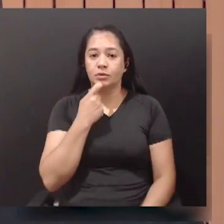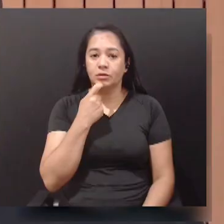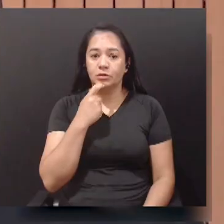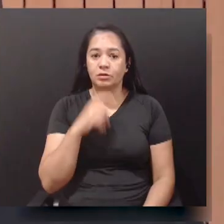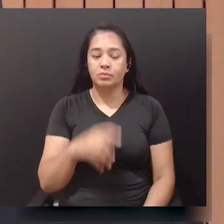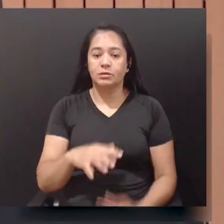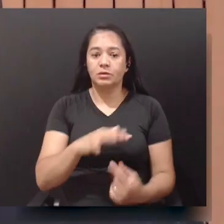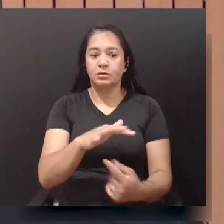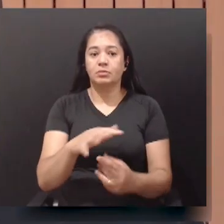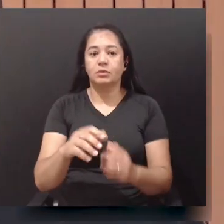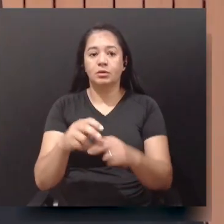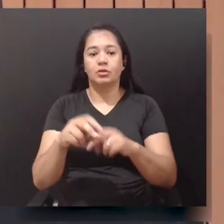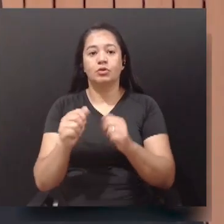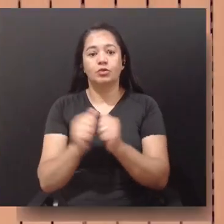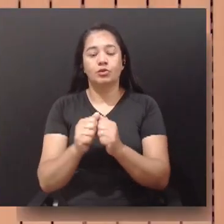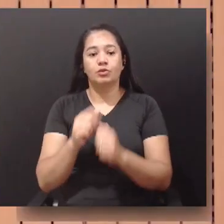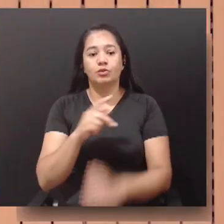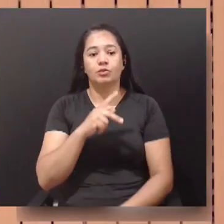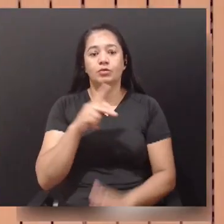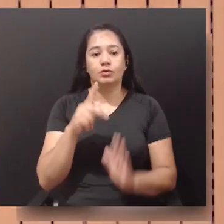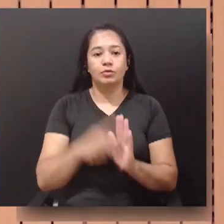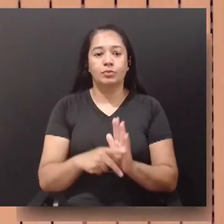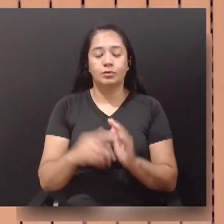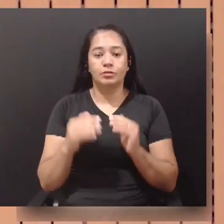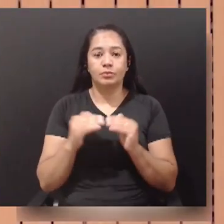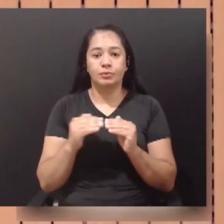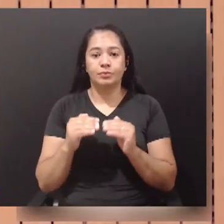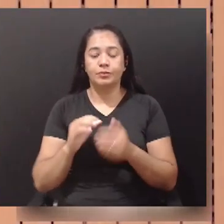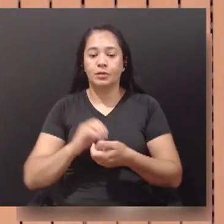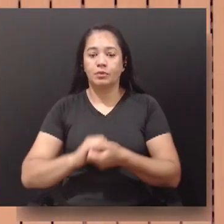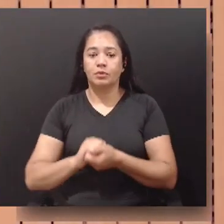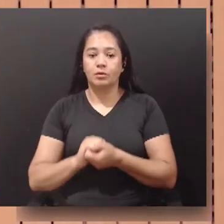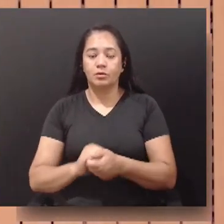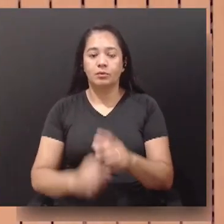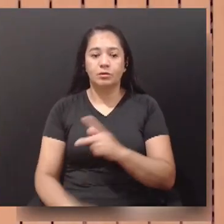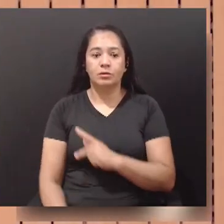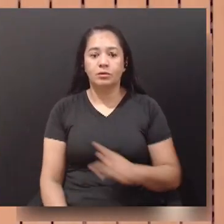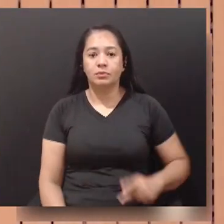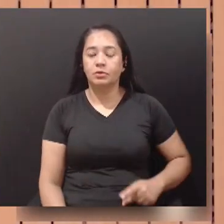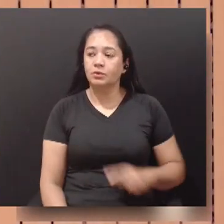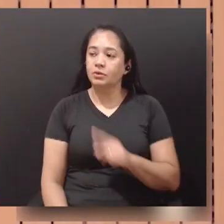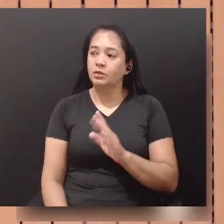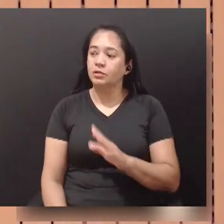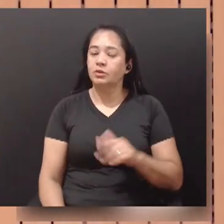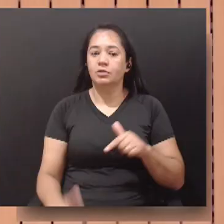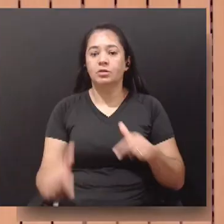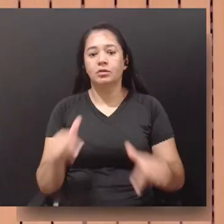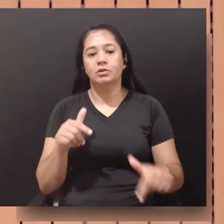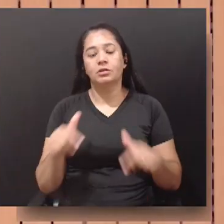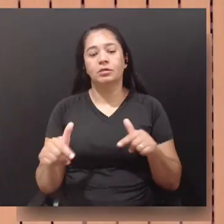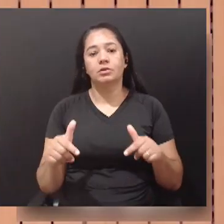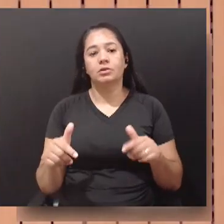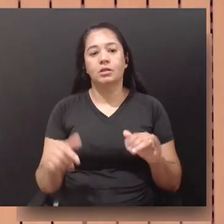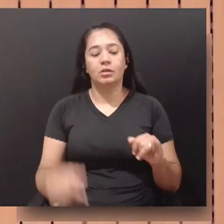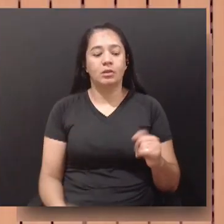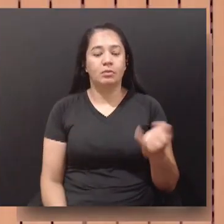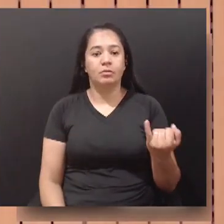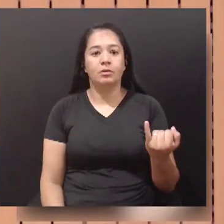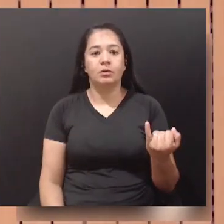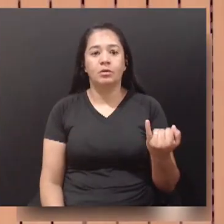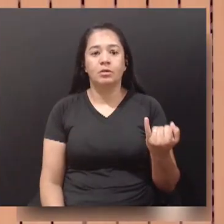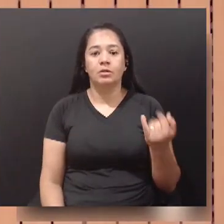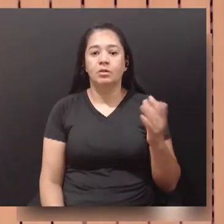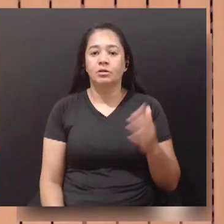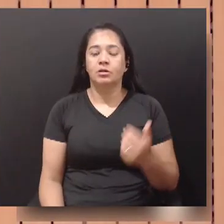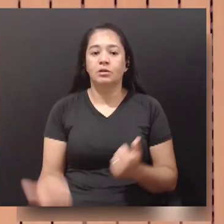desse projeto. Meu parecer, portanto, é favorável. Cumprimentar, presidente, da forma que o senhor tem conduzido os trabalhos e aproveitar já, né, substituindo